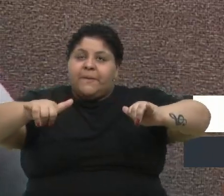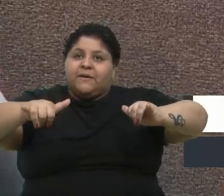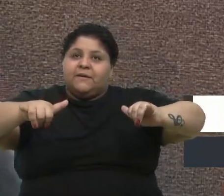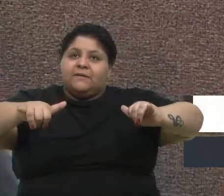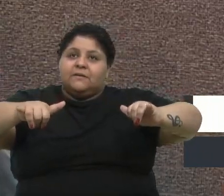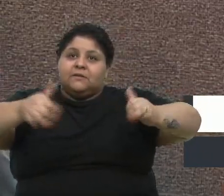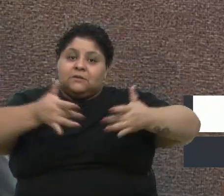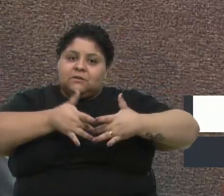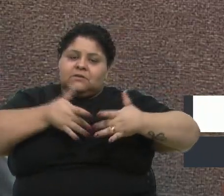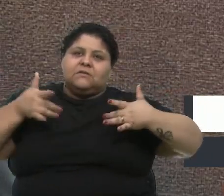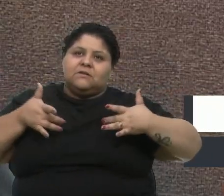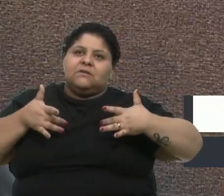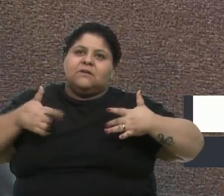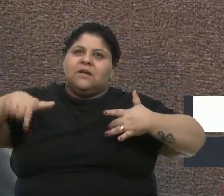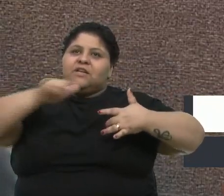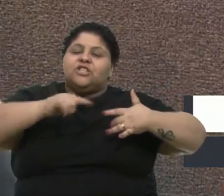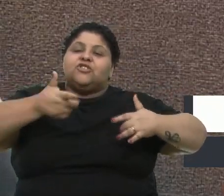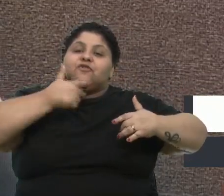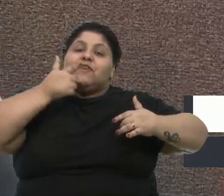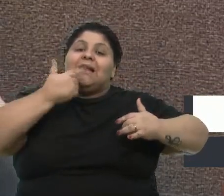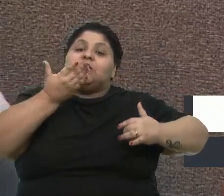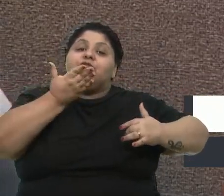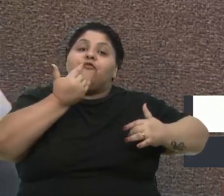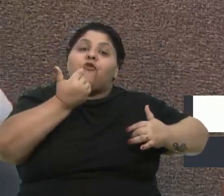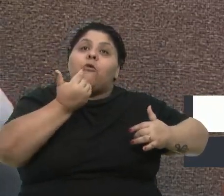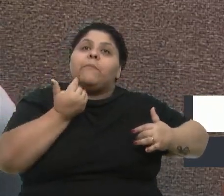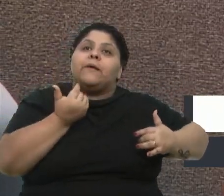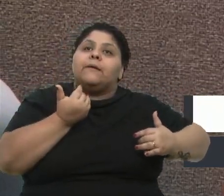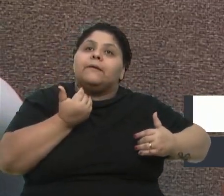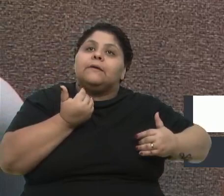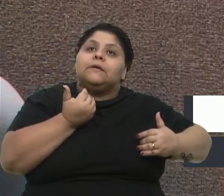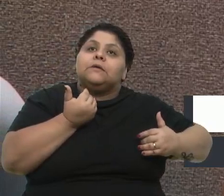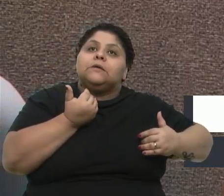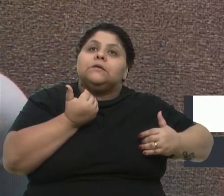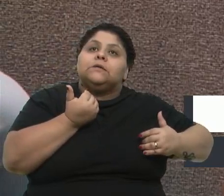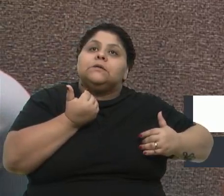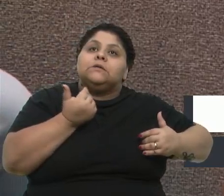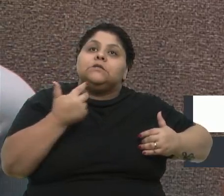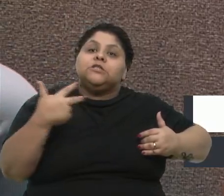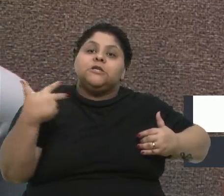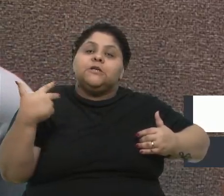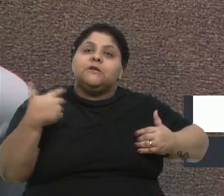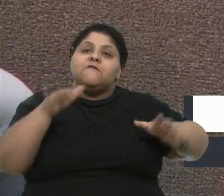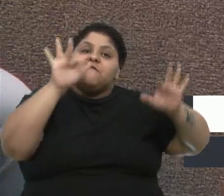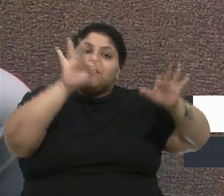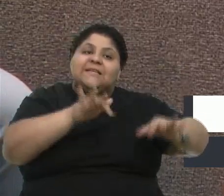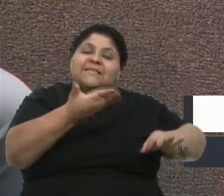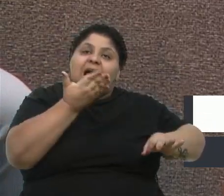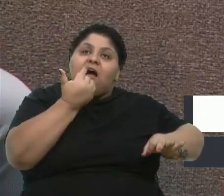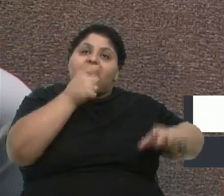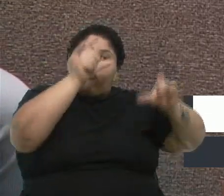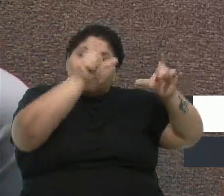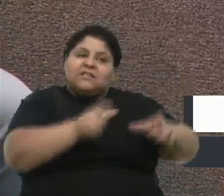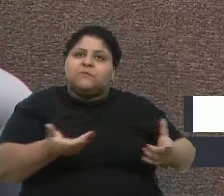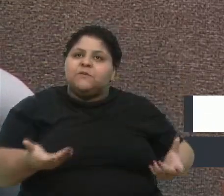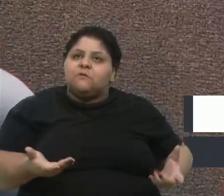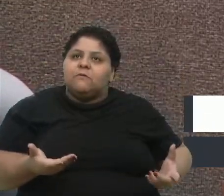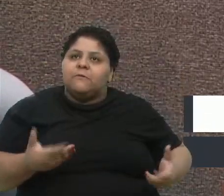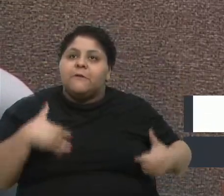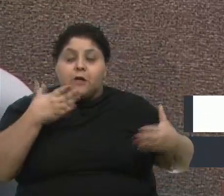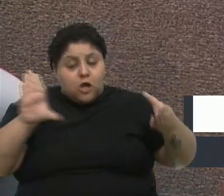né, de saciar a fome das pessoas com dignidade. Então, eu me junto à vossa